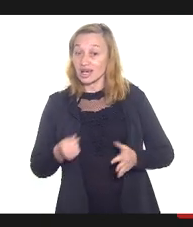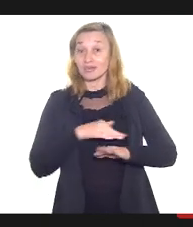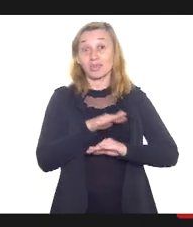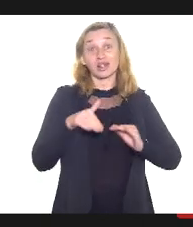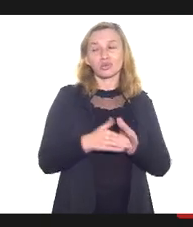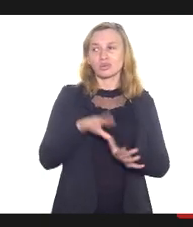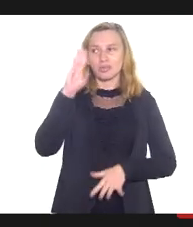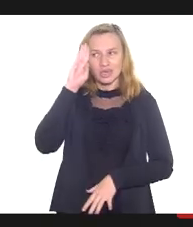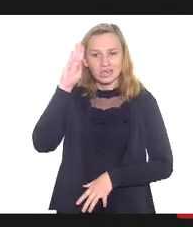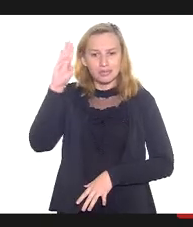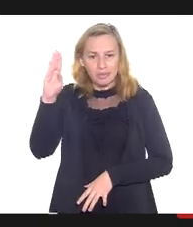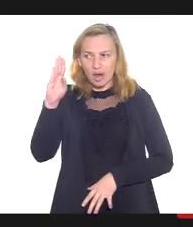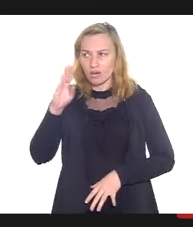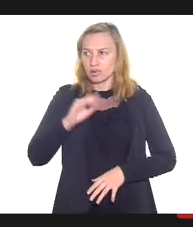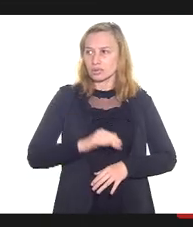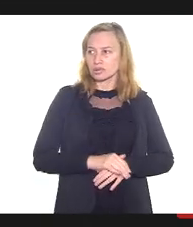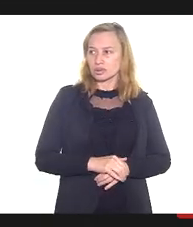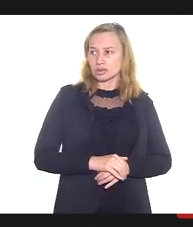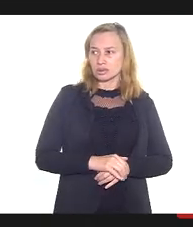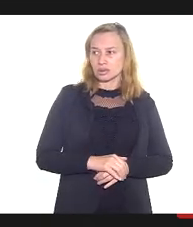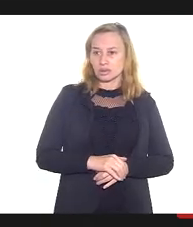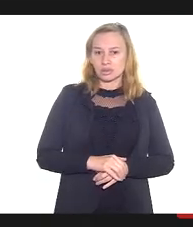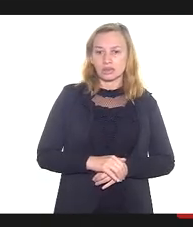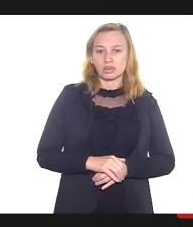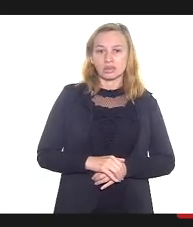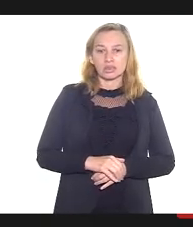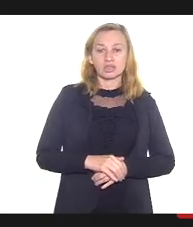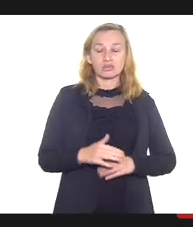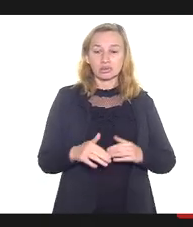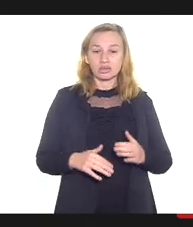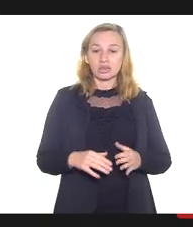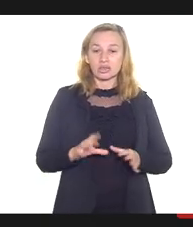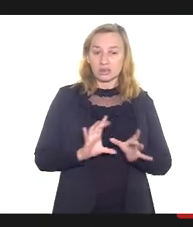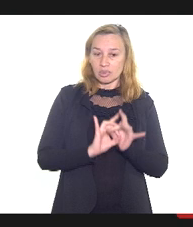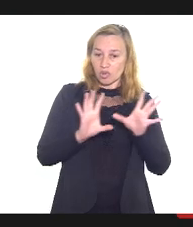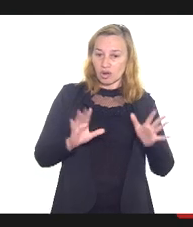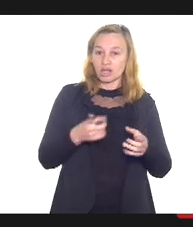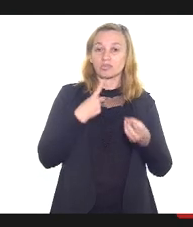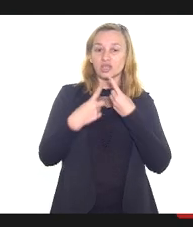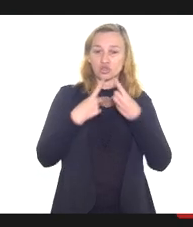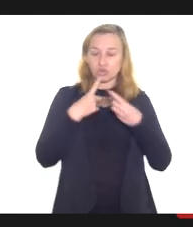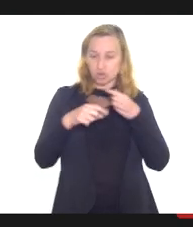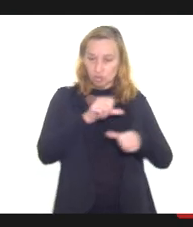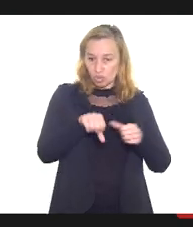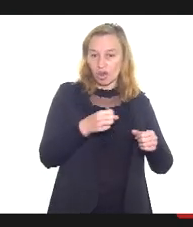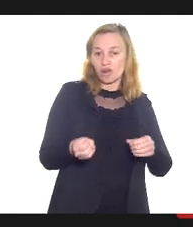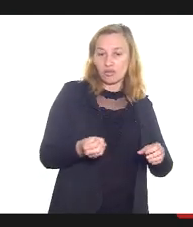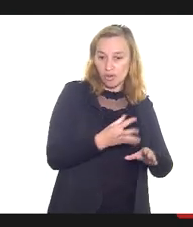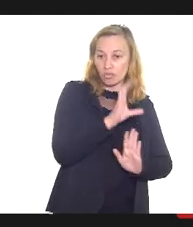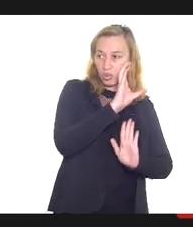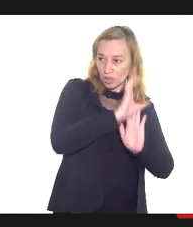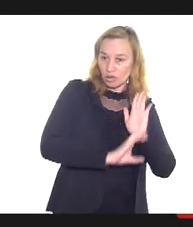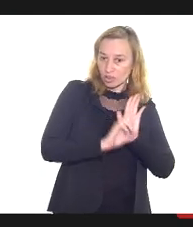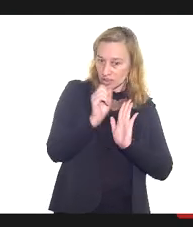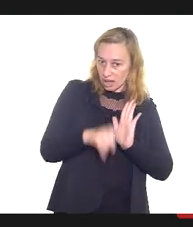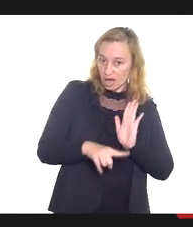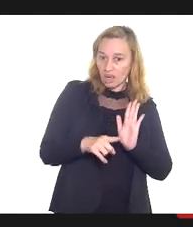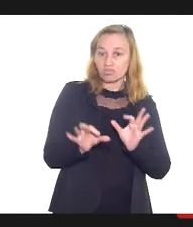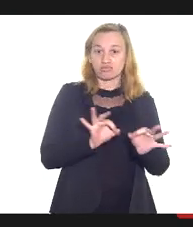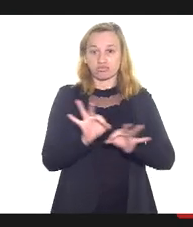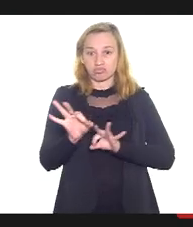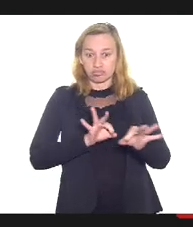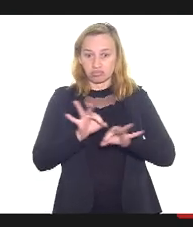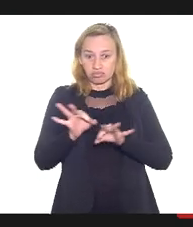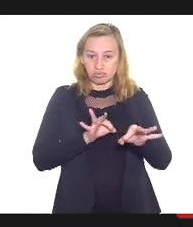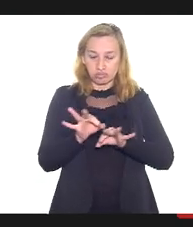que é fundamental estabelecer um processo democrático para a discussão da reforma curricular. Né? A organização